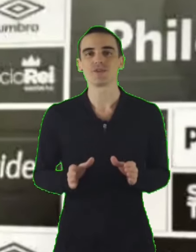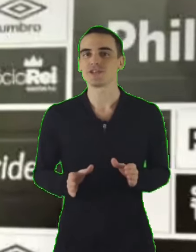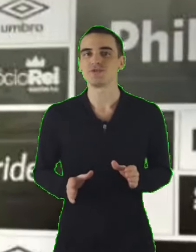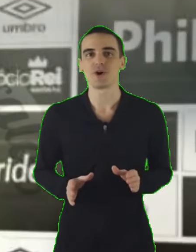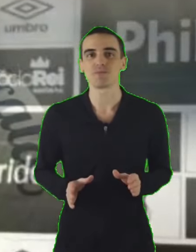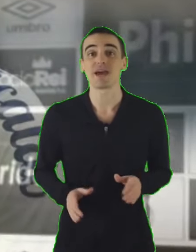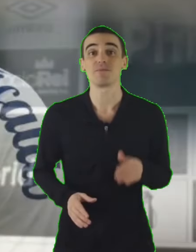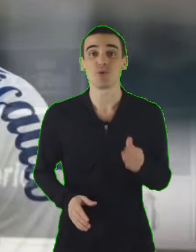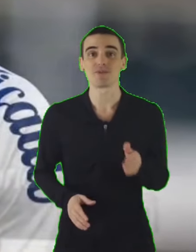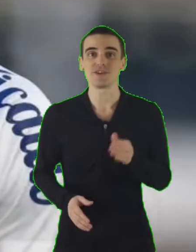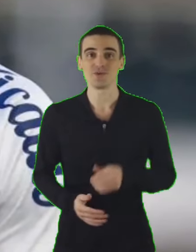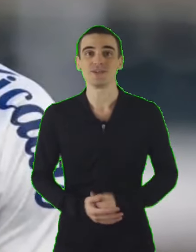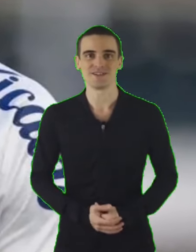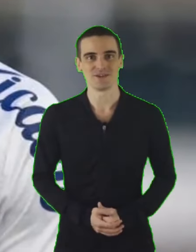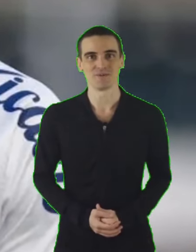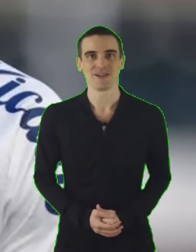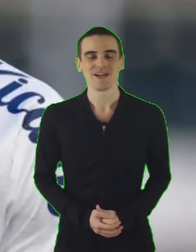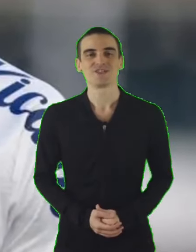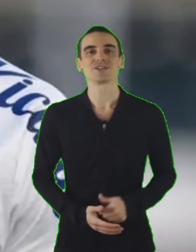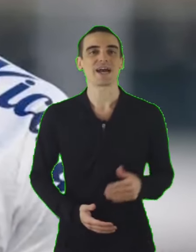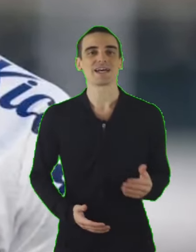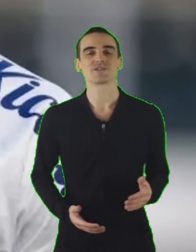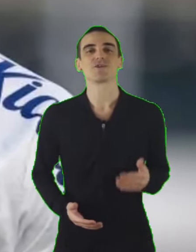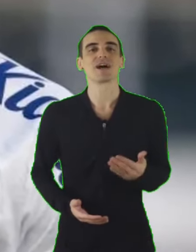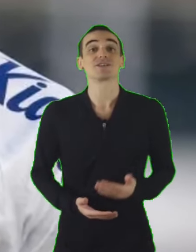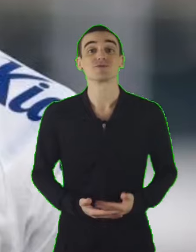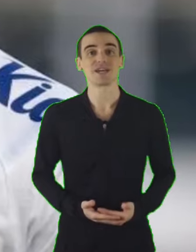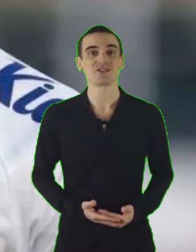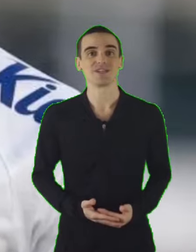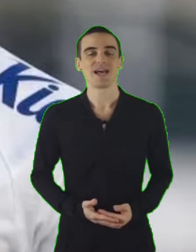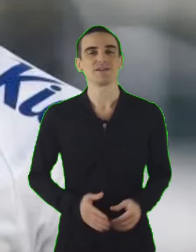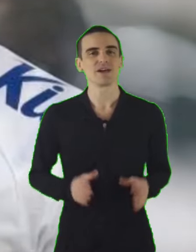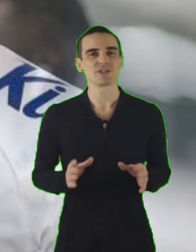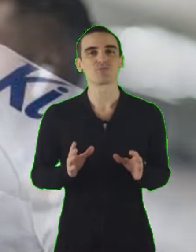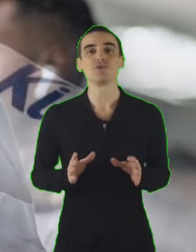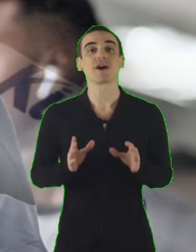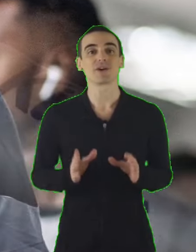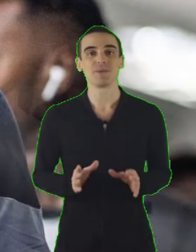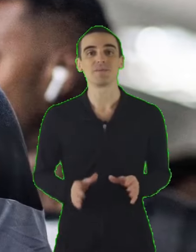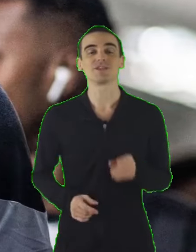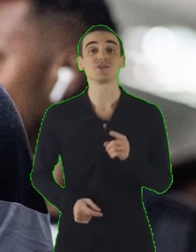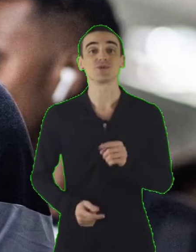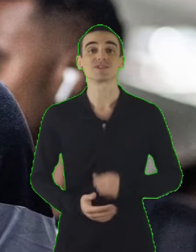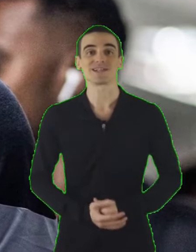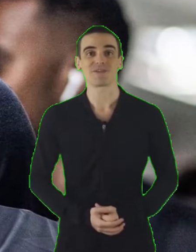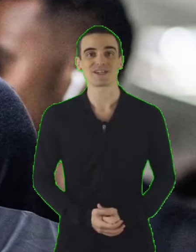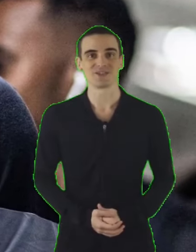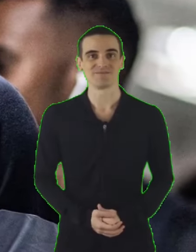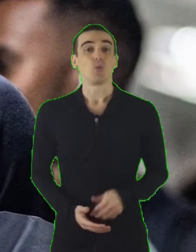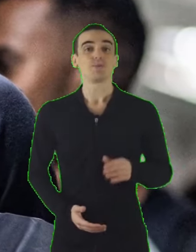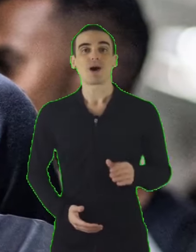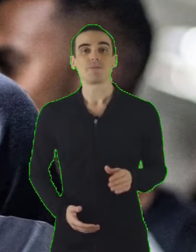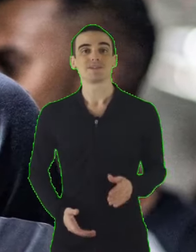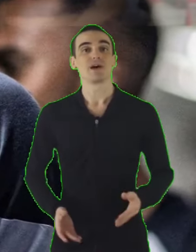A diretoria do Cruzeiro, ciente dos desafios, está trabalhando arduamente para fechar o negócio e contar com Jean Lucas para a próxima temporada. E